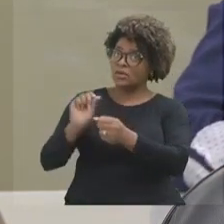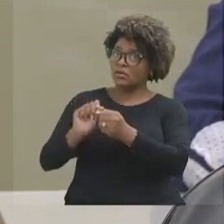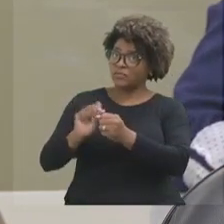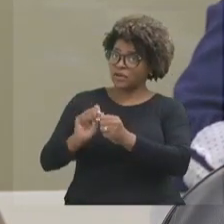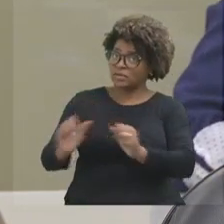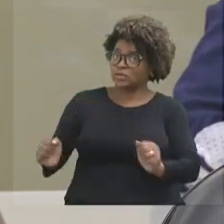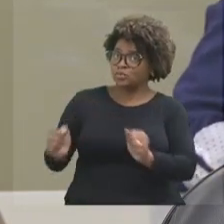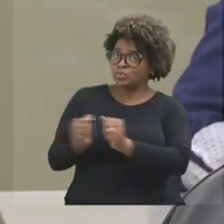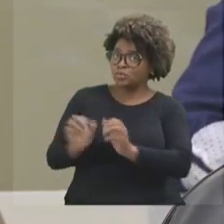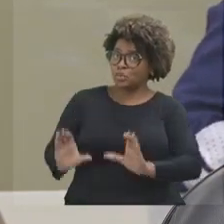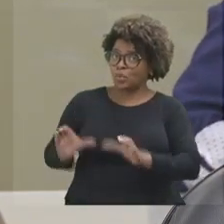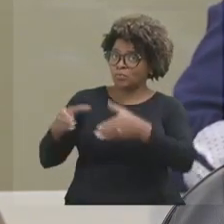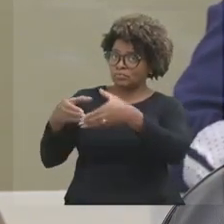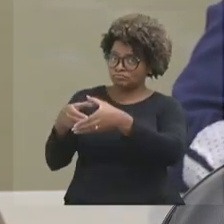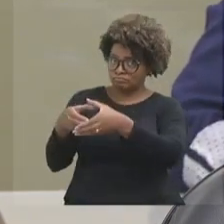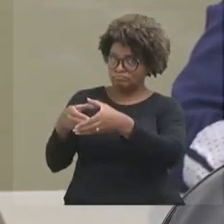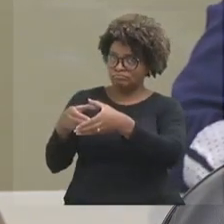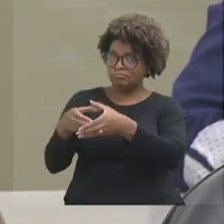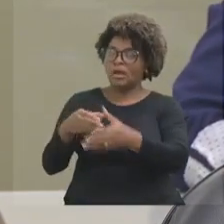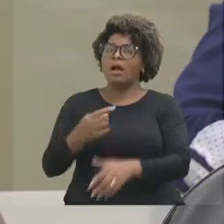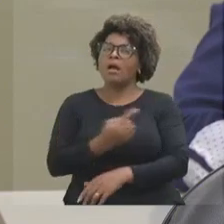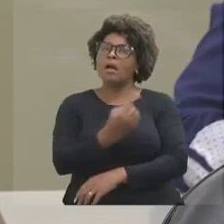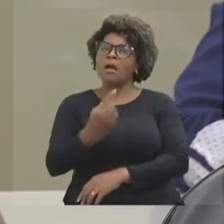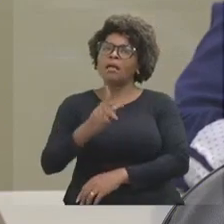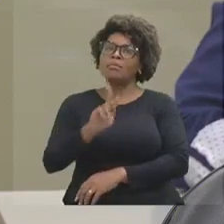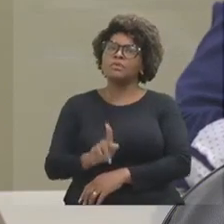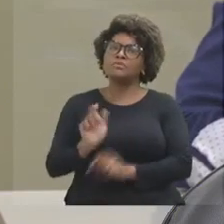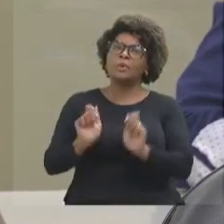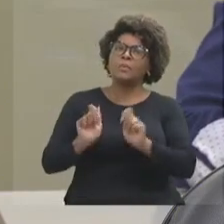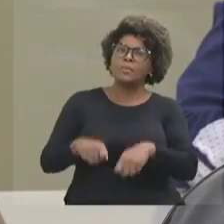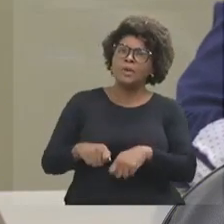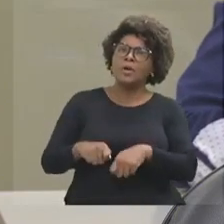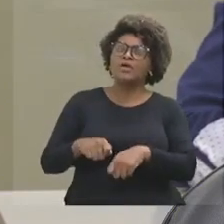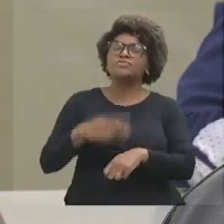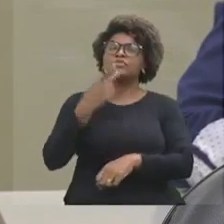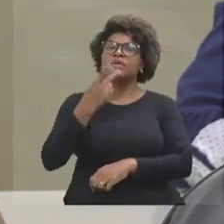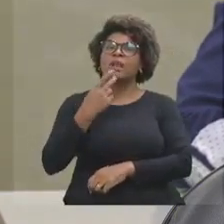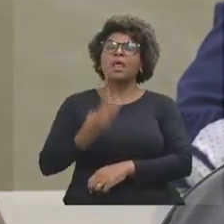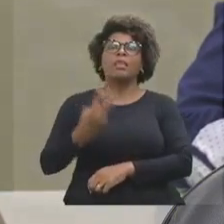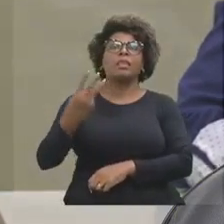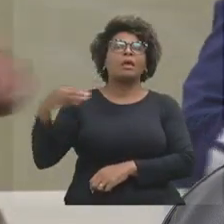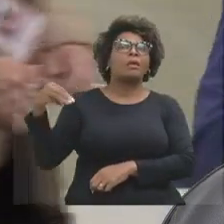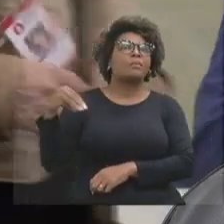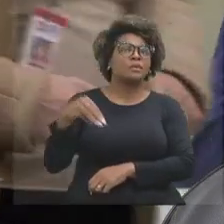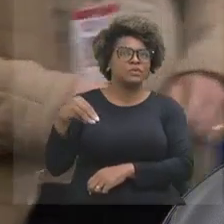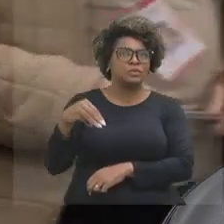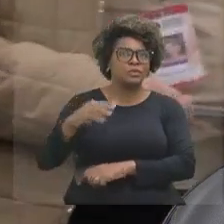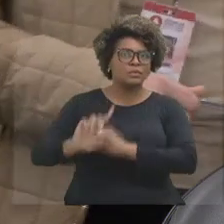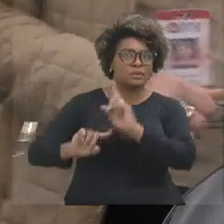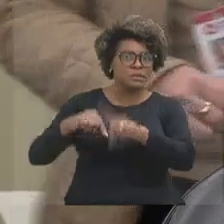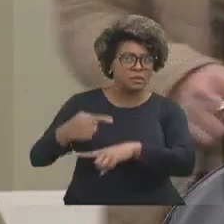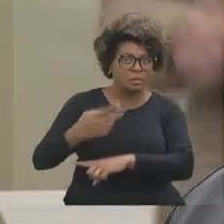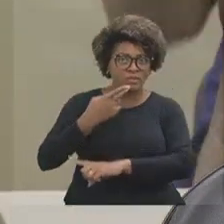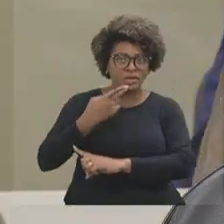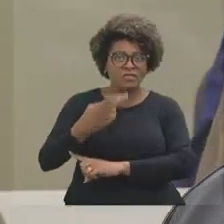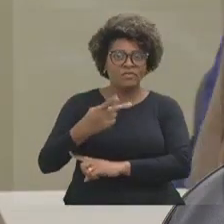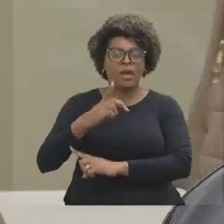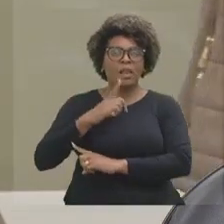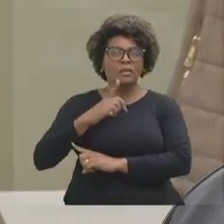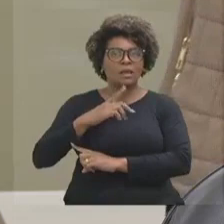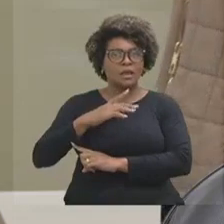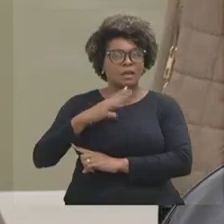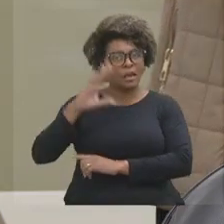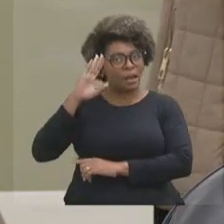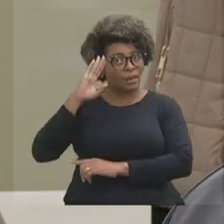assessoria da comissão cada parlamentar poderá fazer uma interpelação pelo prazo de 3 minutos após cada interpelação autoridade